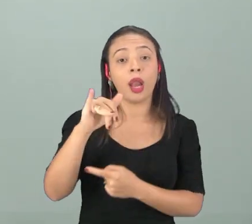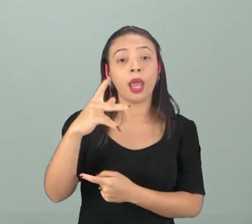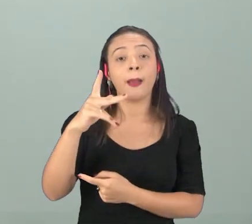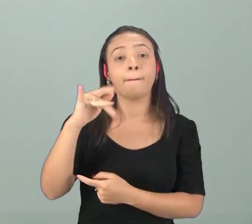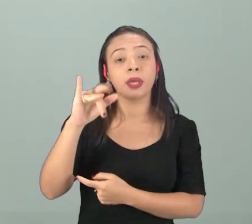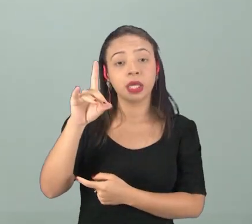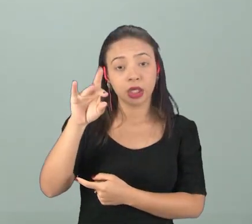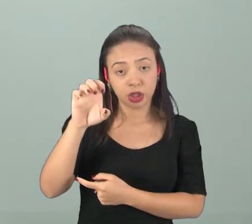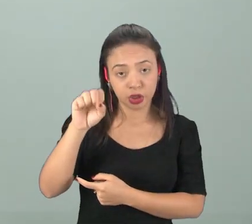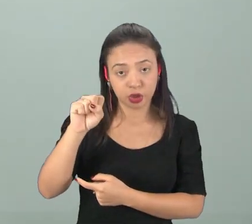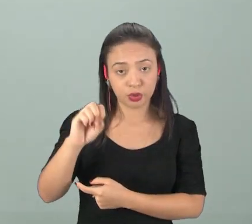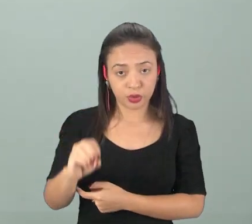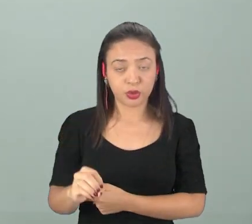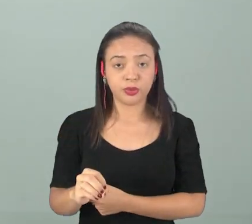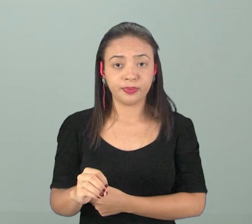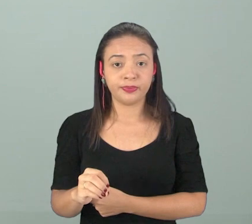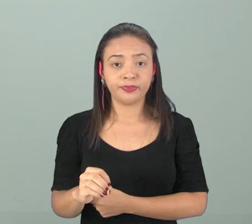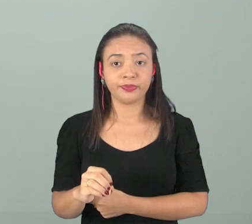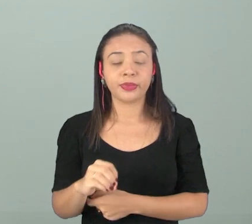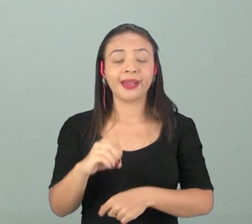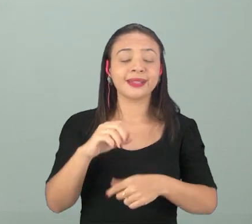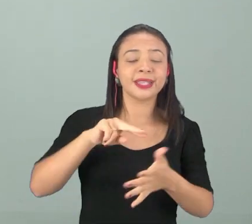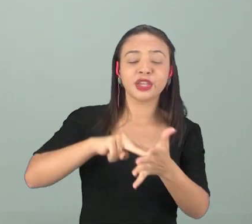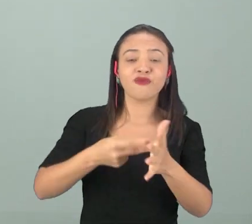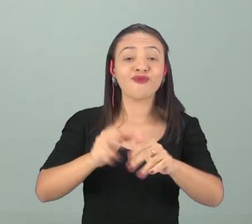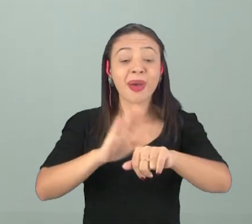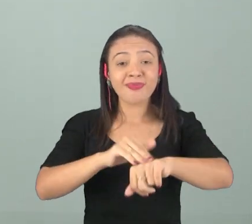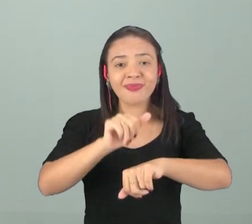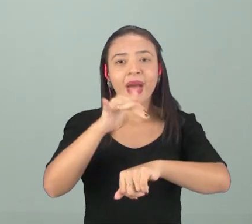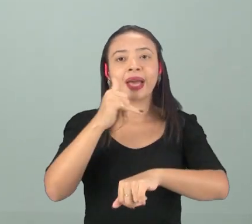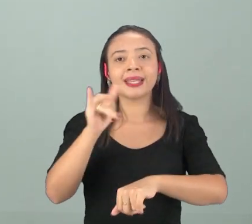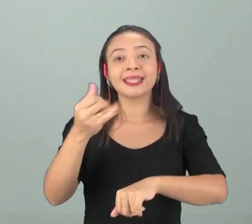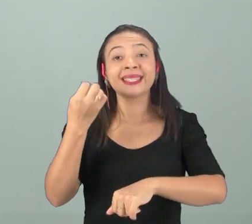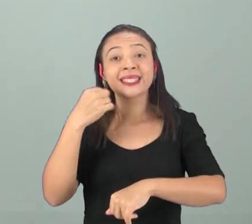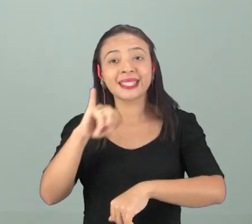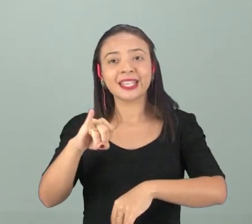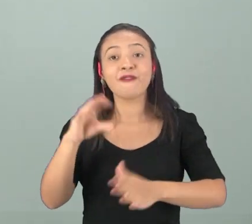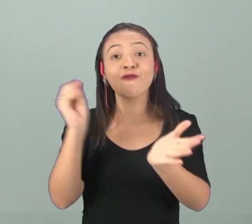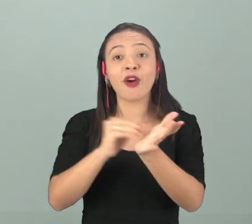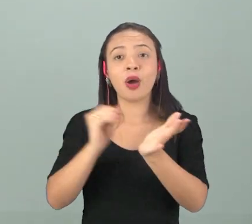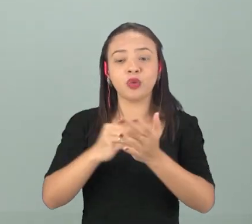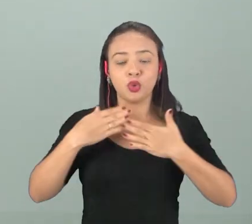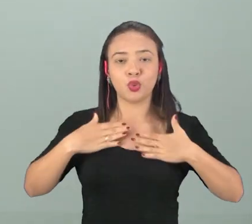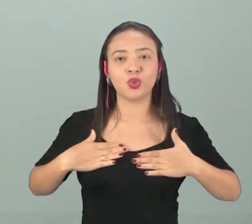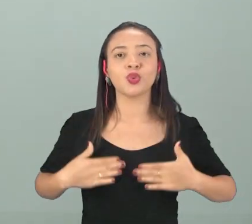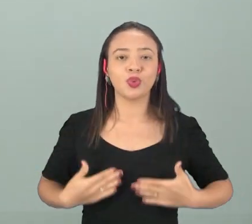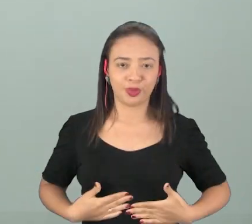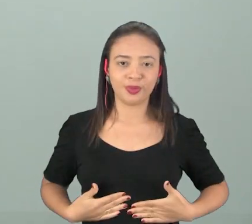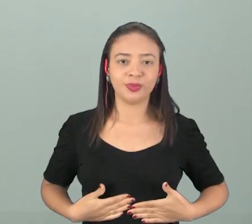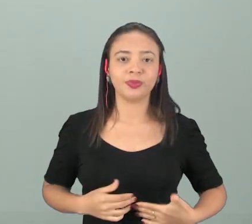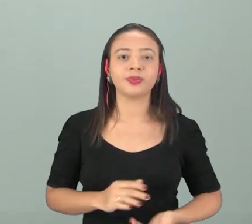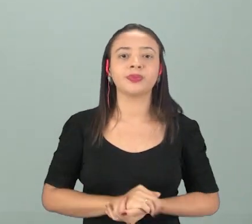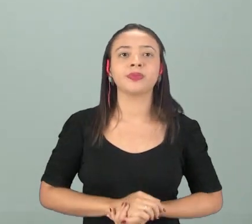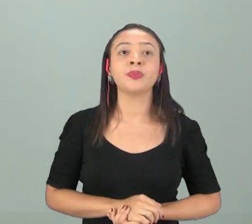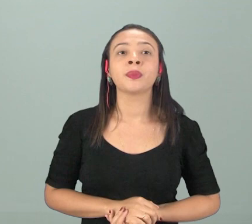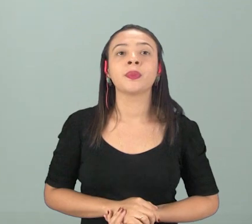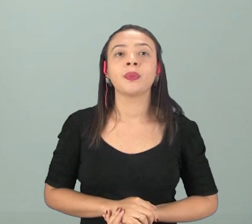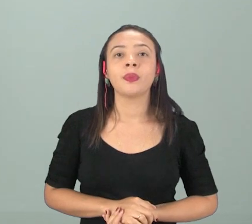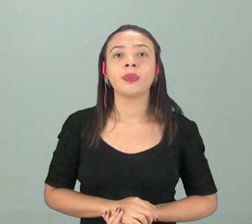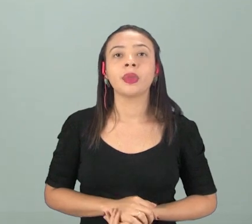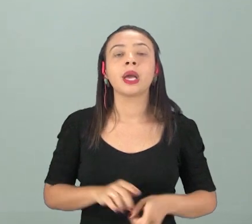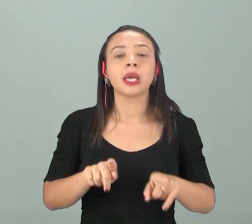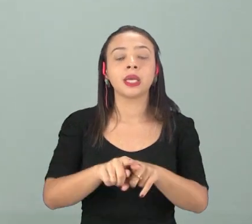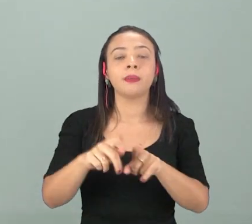são uma fonte de reserva. Seria nosso extra de energia, caso aquilo que a gente oferece através dos carboidratos não